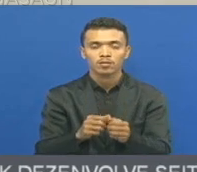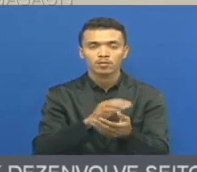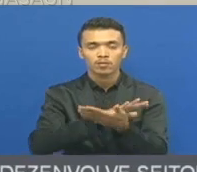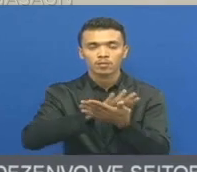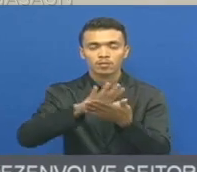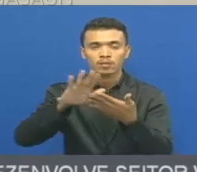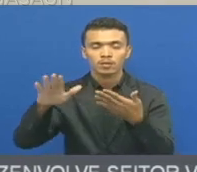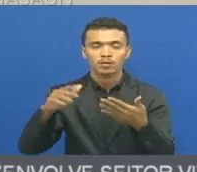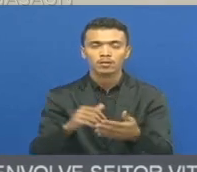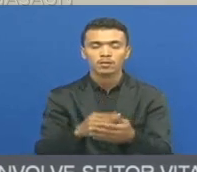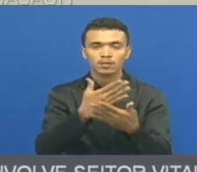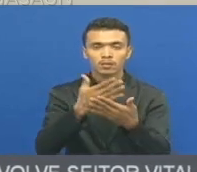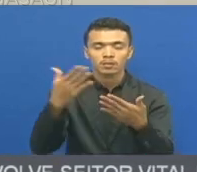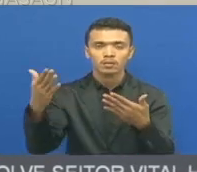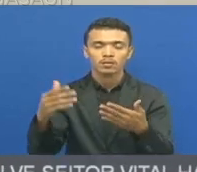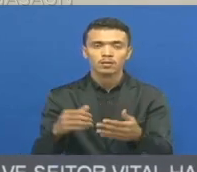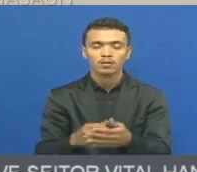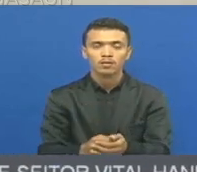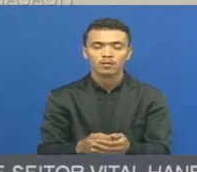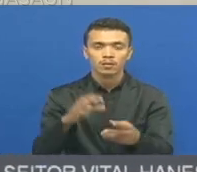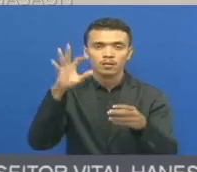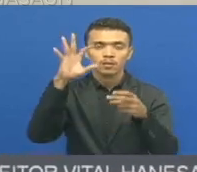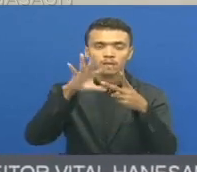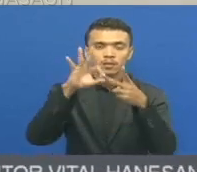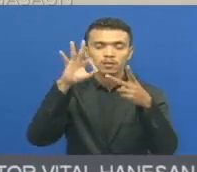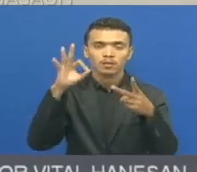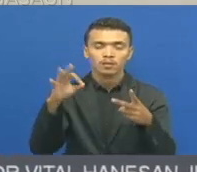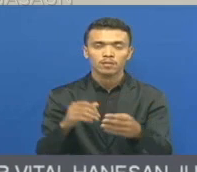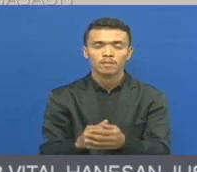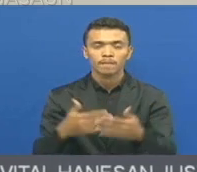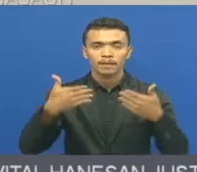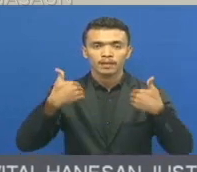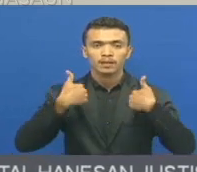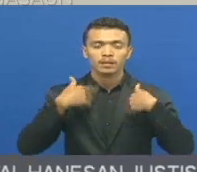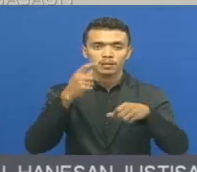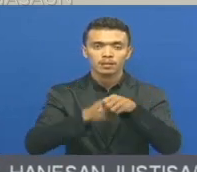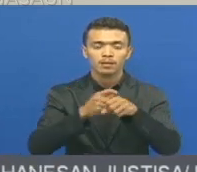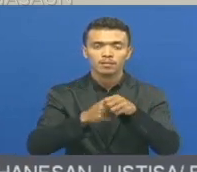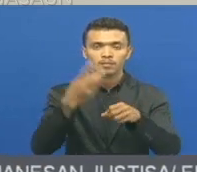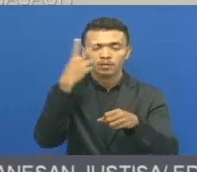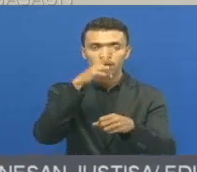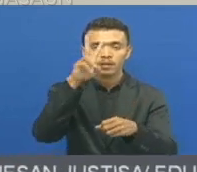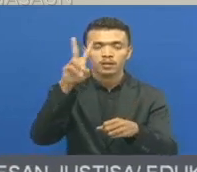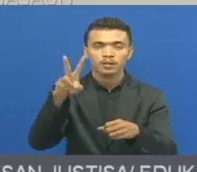urnas material sensitivo o non sensitivo y ha tempo verificación